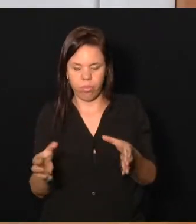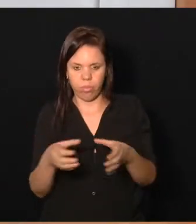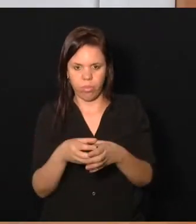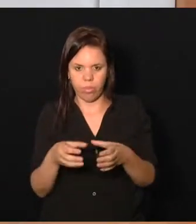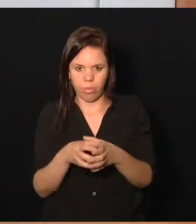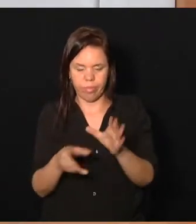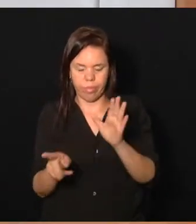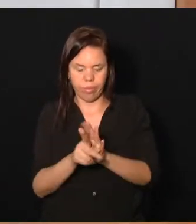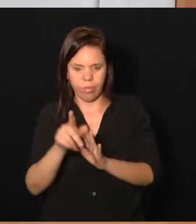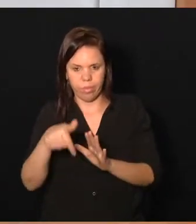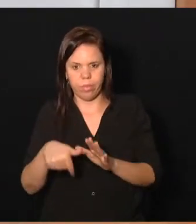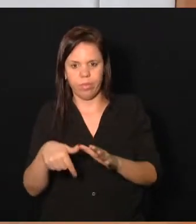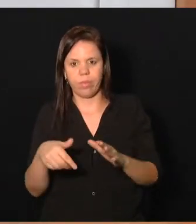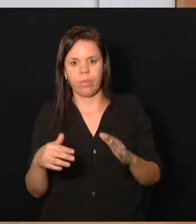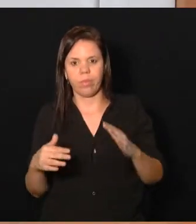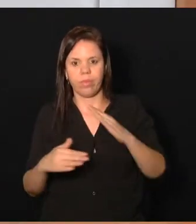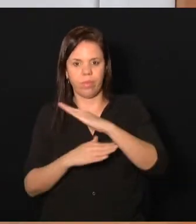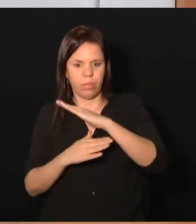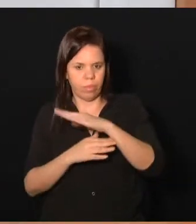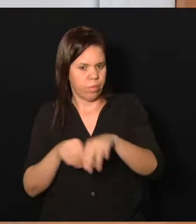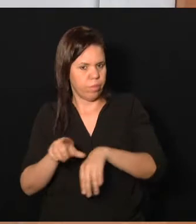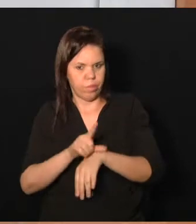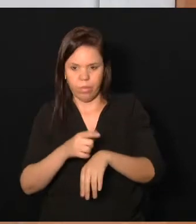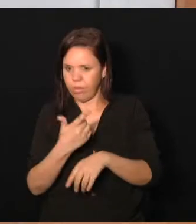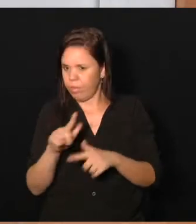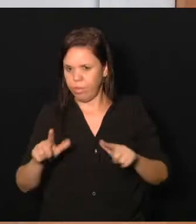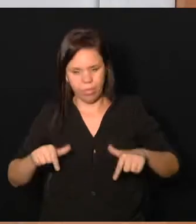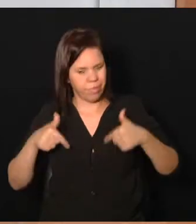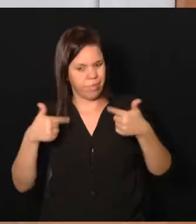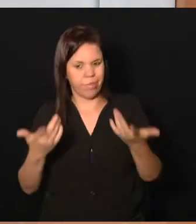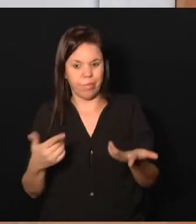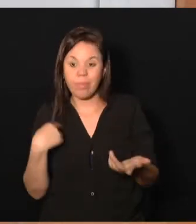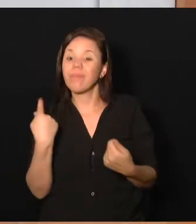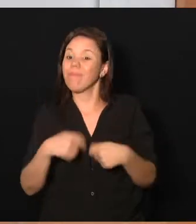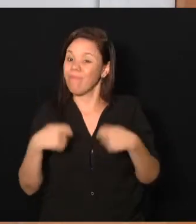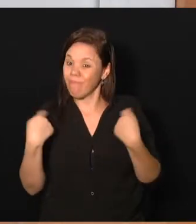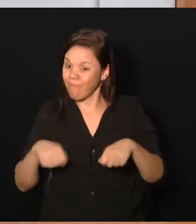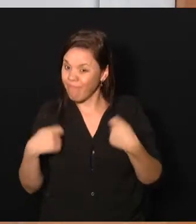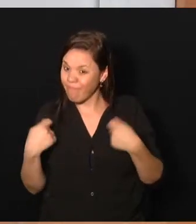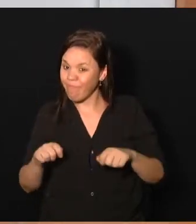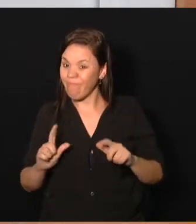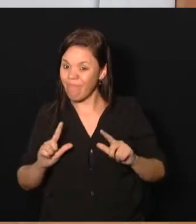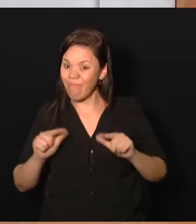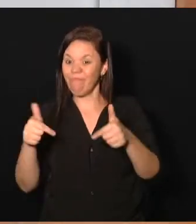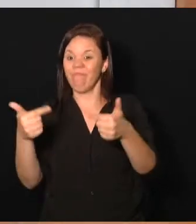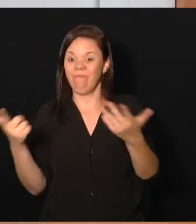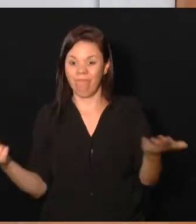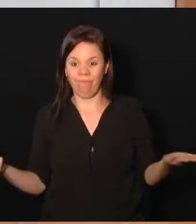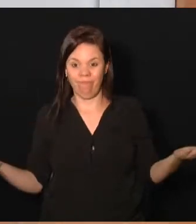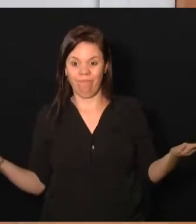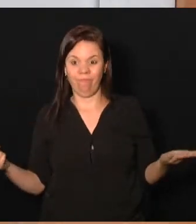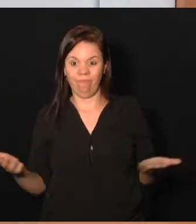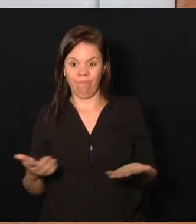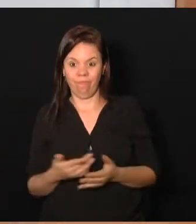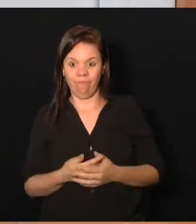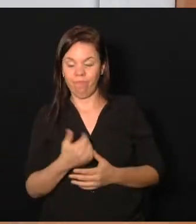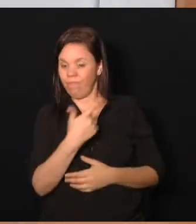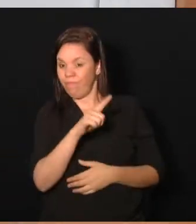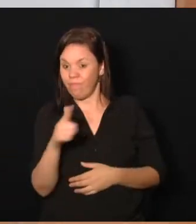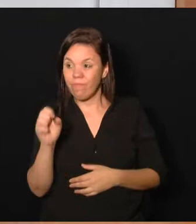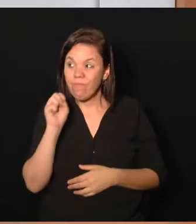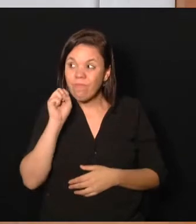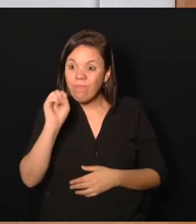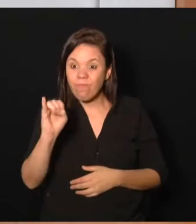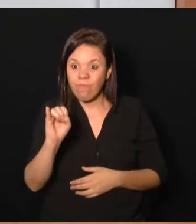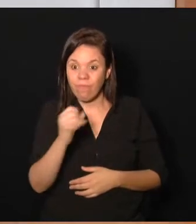dessa casa legislativa, não tomar atitude, a gente precisa tomar atitude. Se a gente não tiver na prefeitura